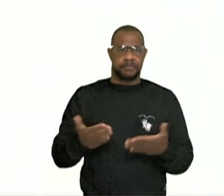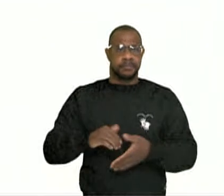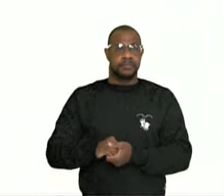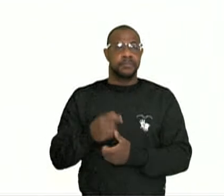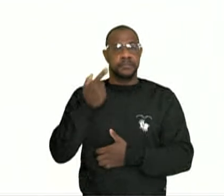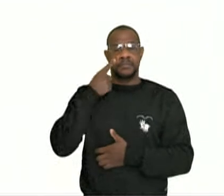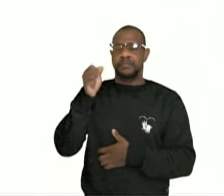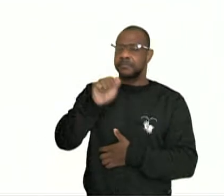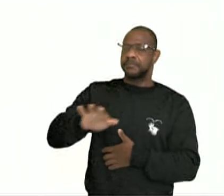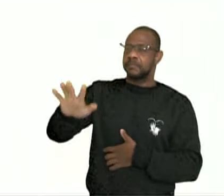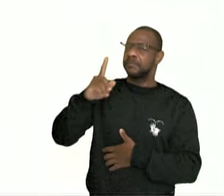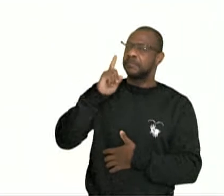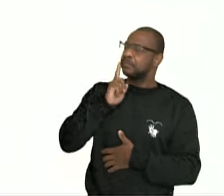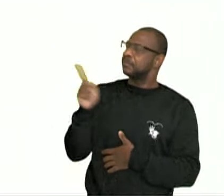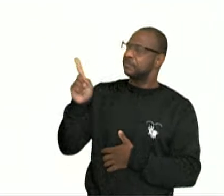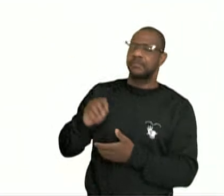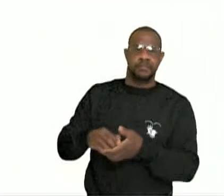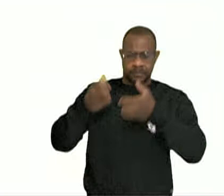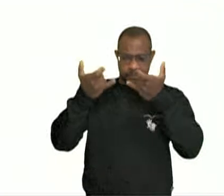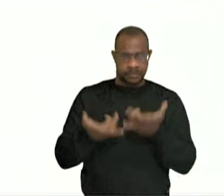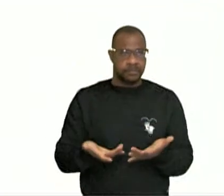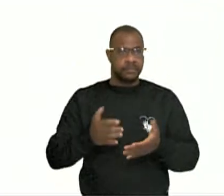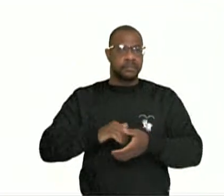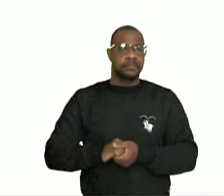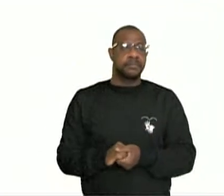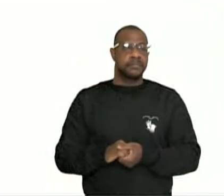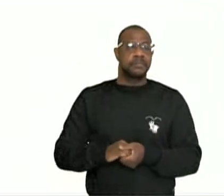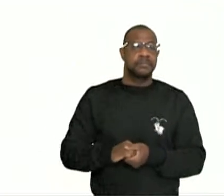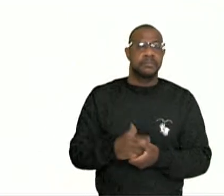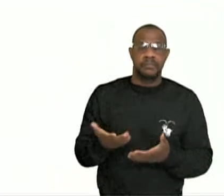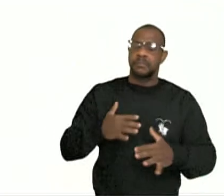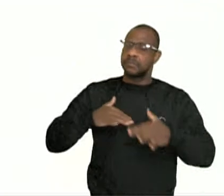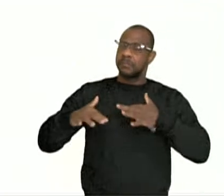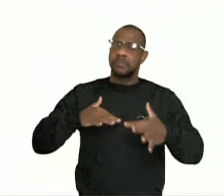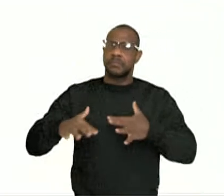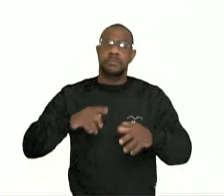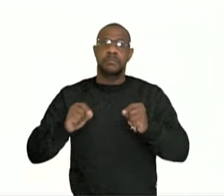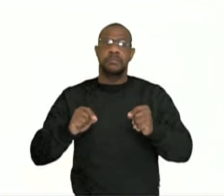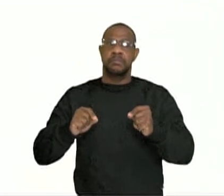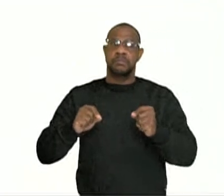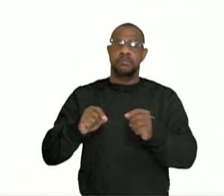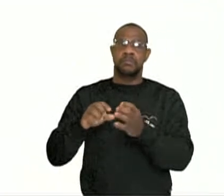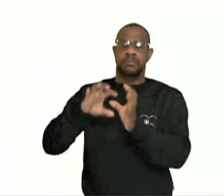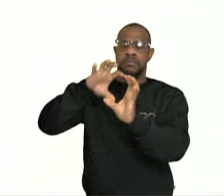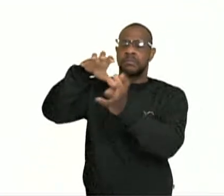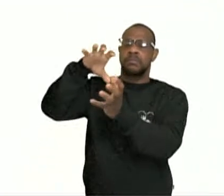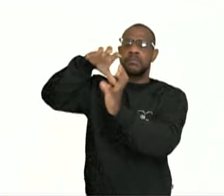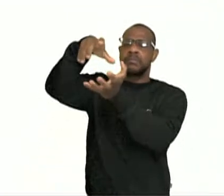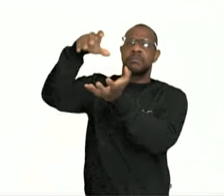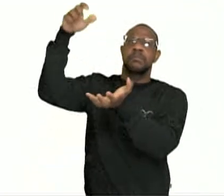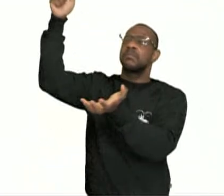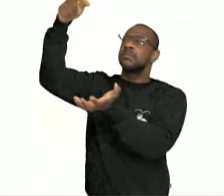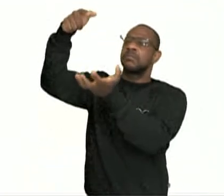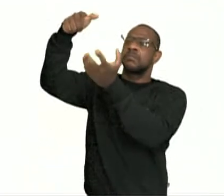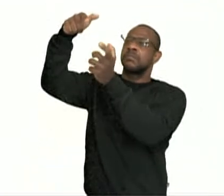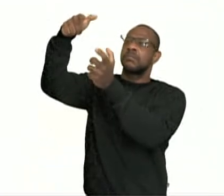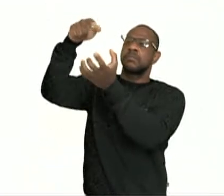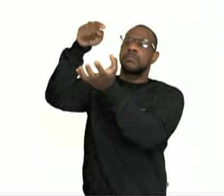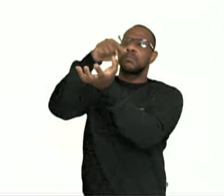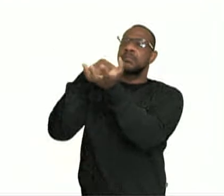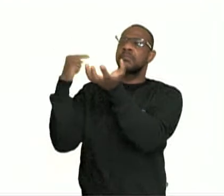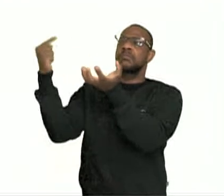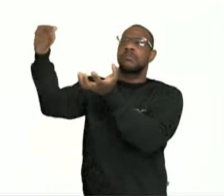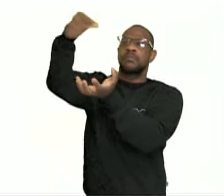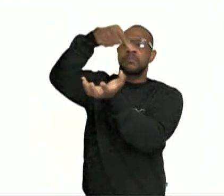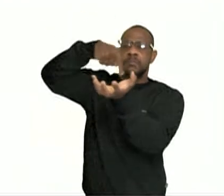aqui, ó, para a astronomia, como a gente conversou, né, é um movimento cíclico, né? Faz um astro em relação a